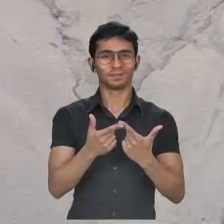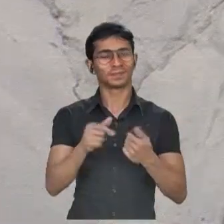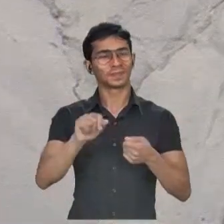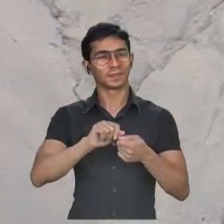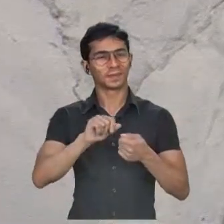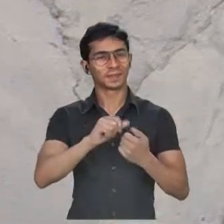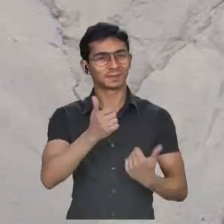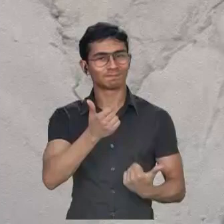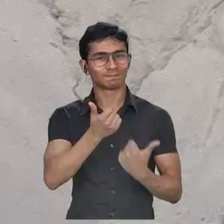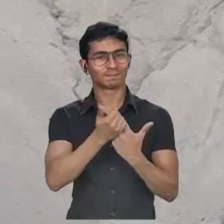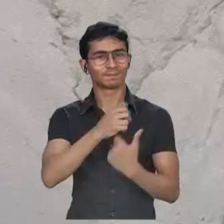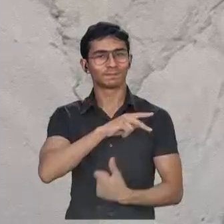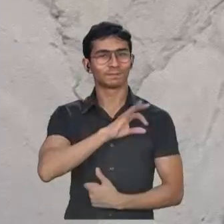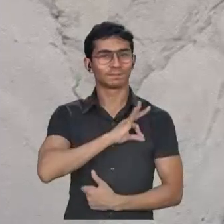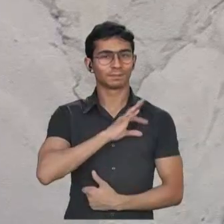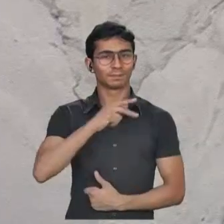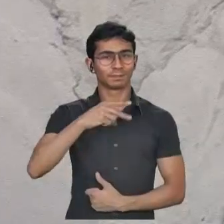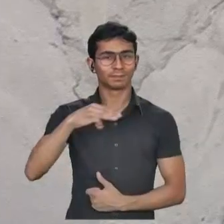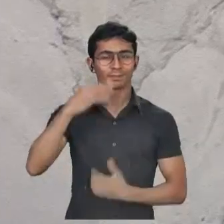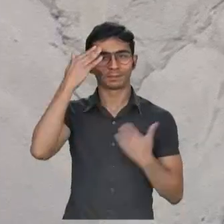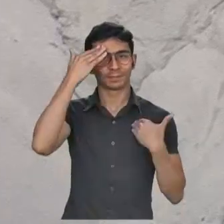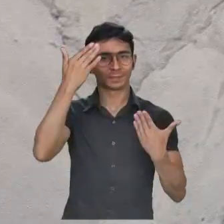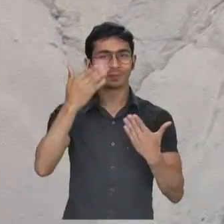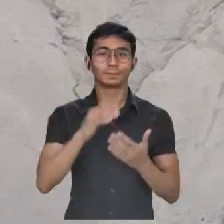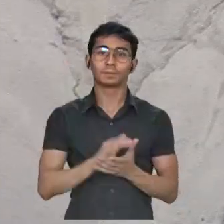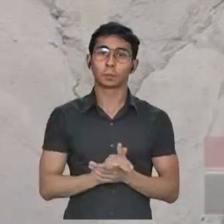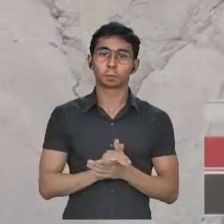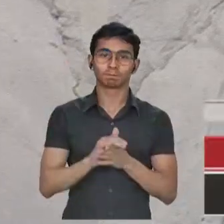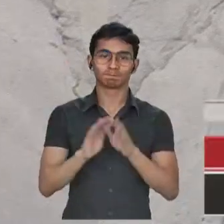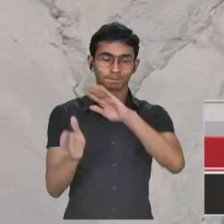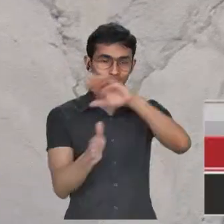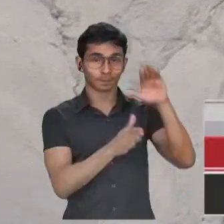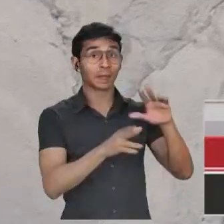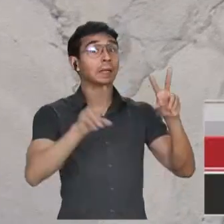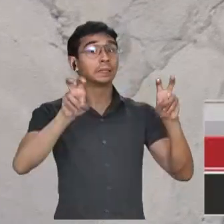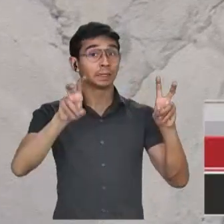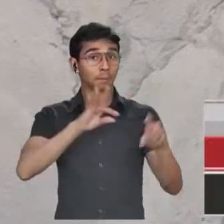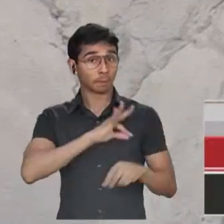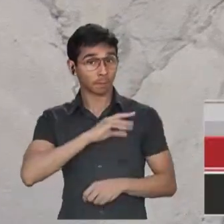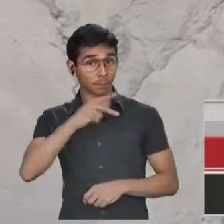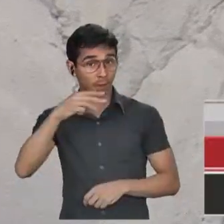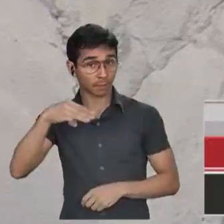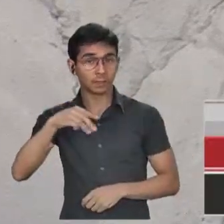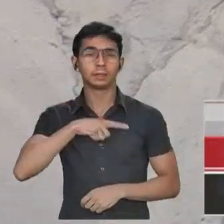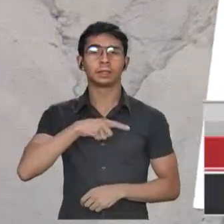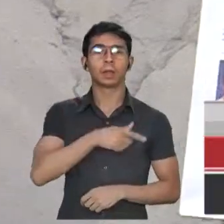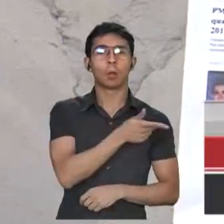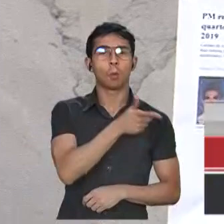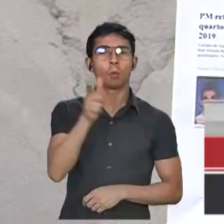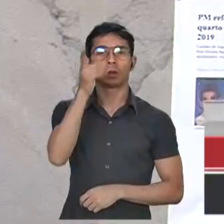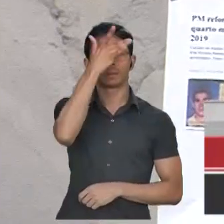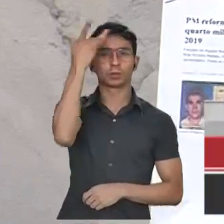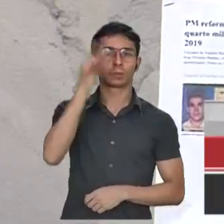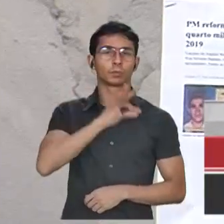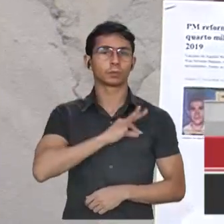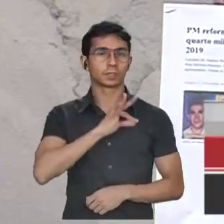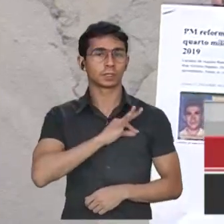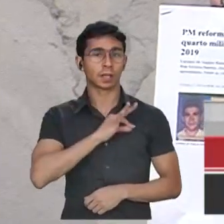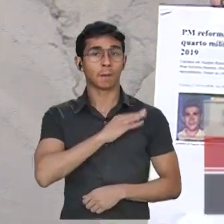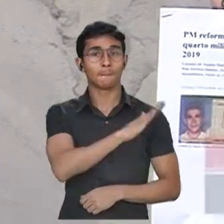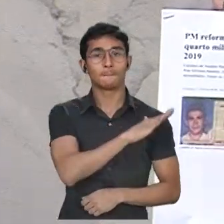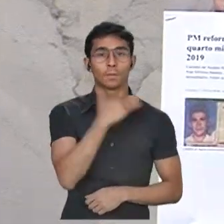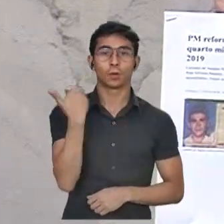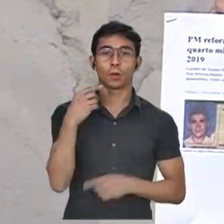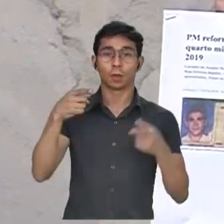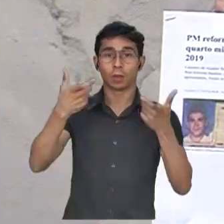policial militar falando em polícia militar nós tivemos mais um policial morto dessa vez na cidade de natal no rio grande